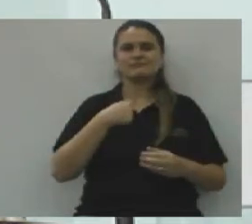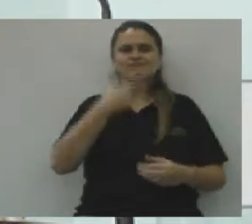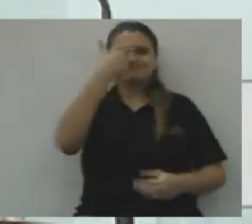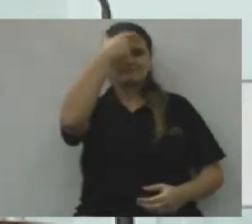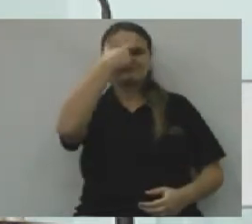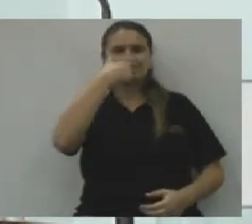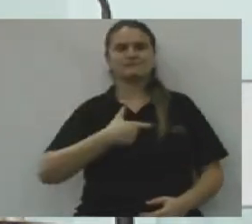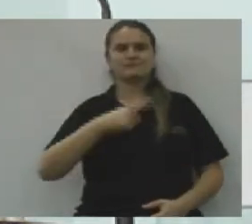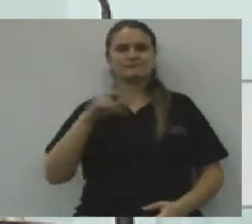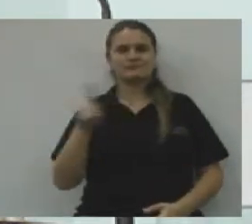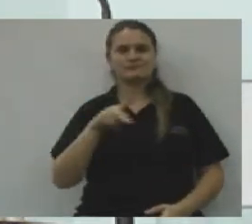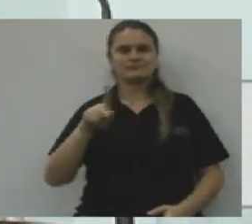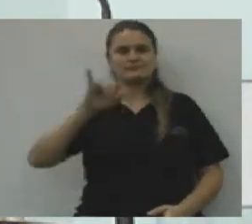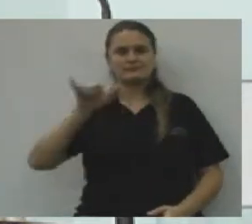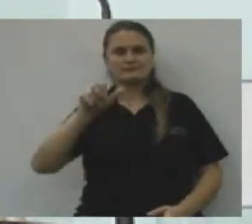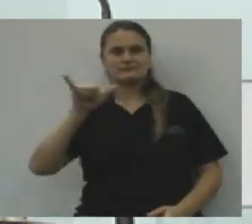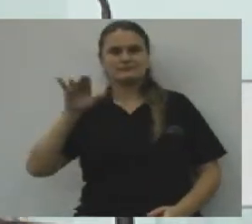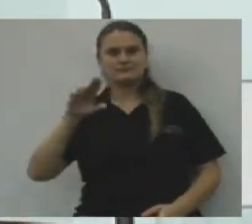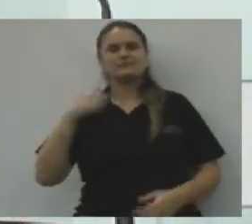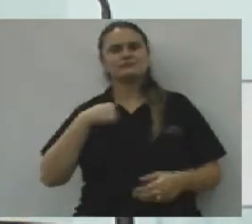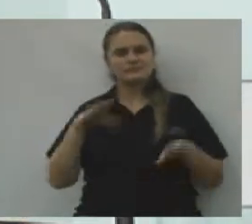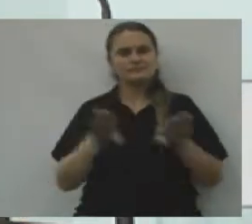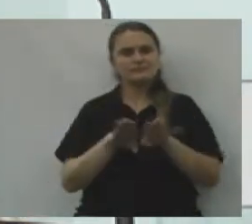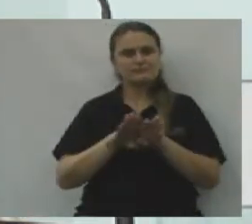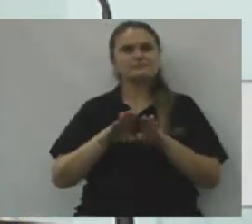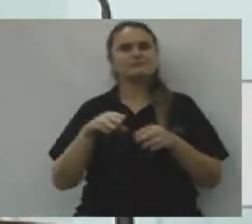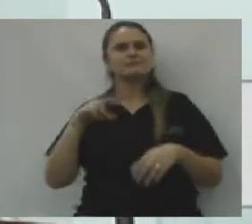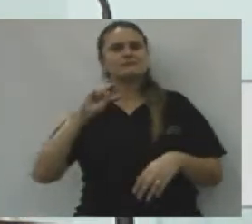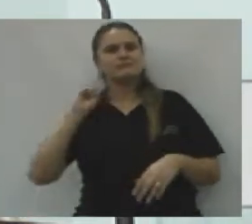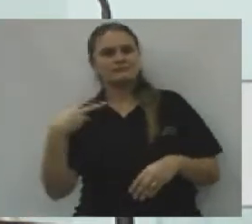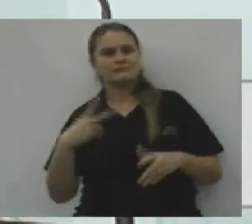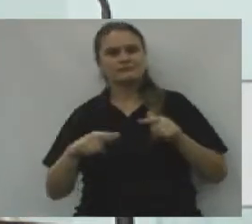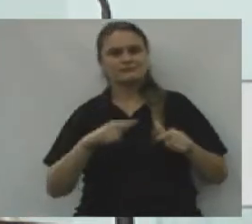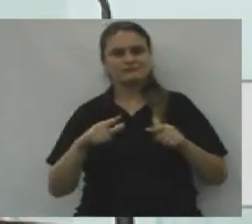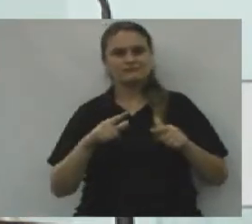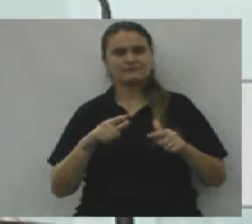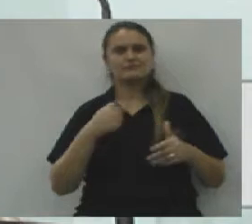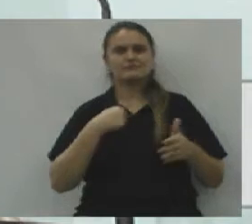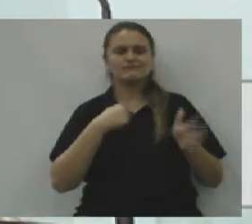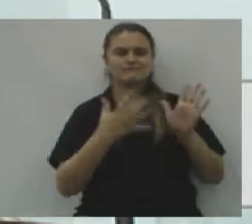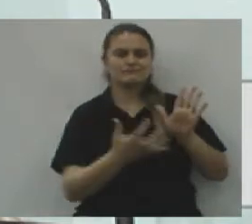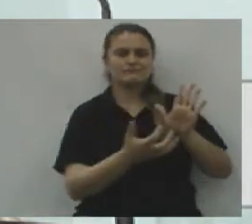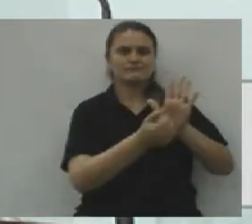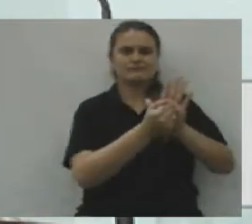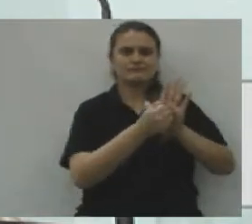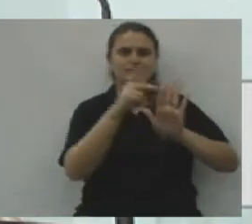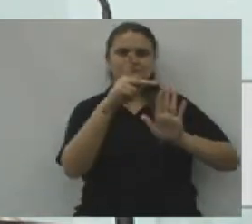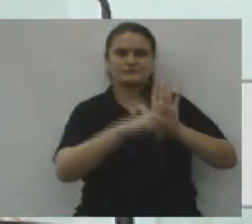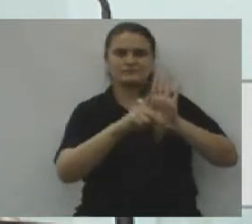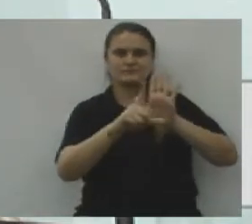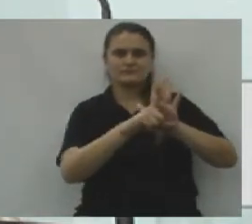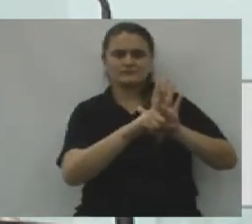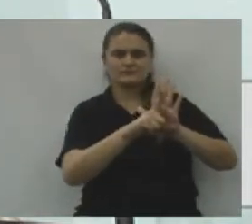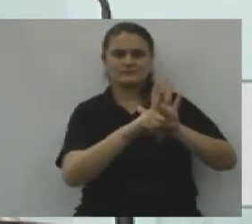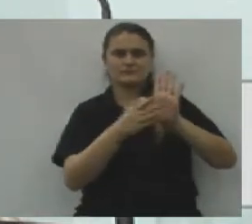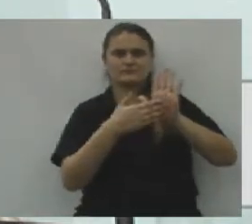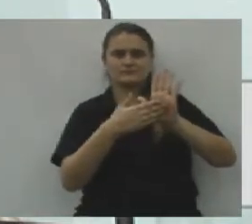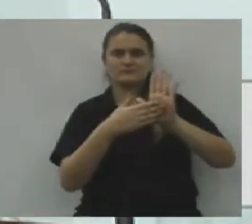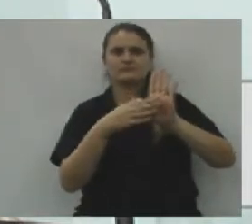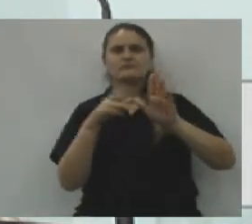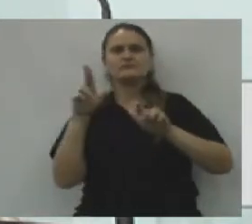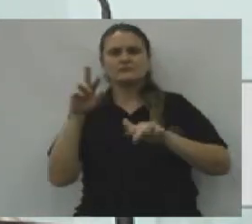Brunhago. E também, como legislador, poder ter a honra de registrar um projeto que servirá, sim, conforme disse o Dr.